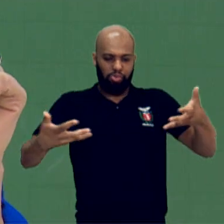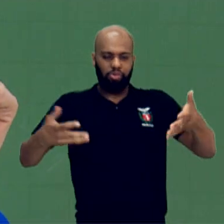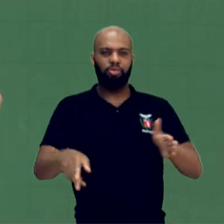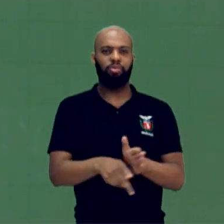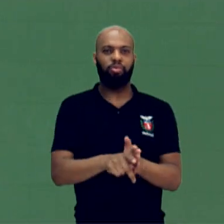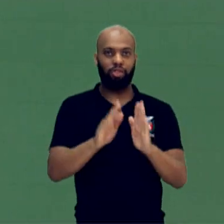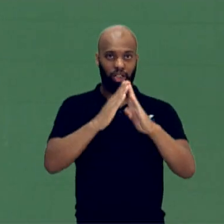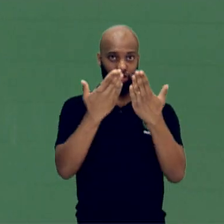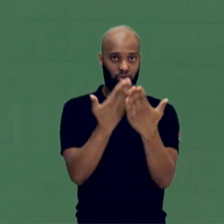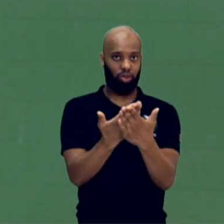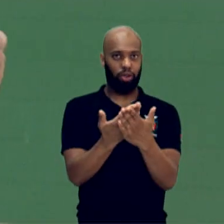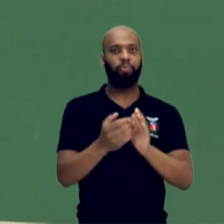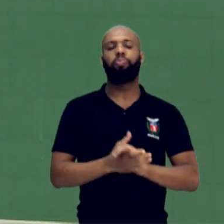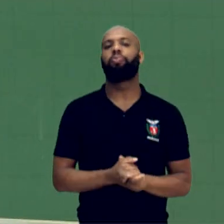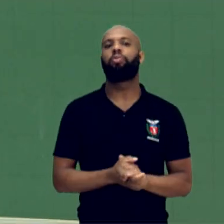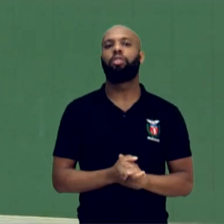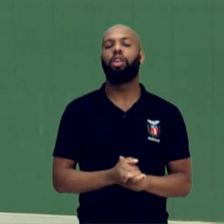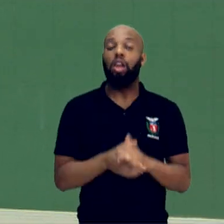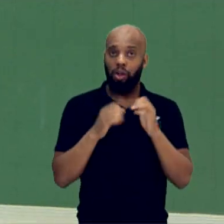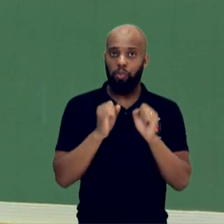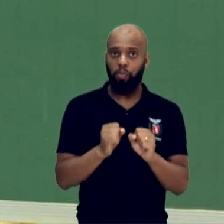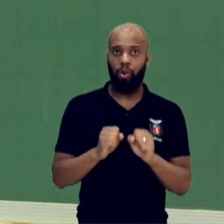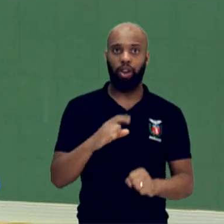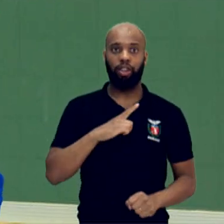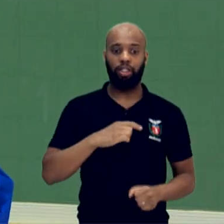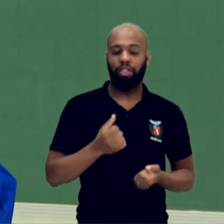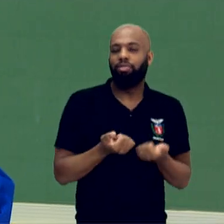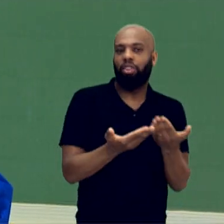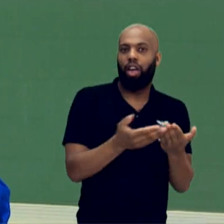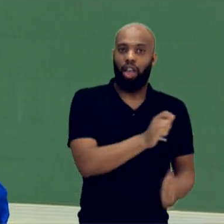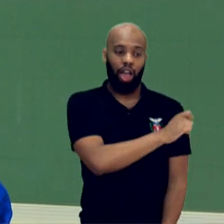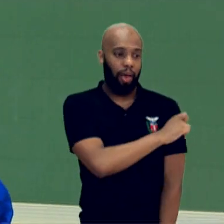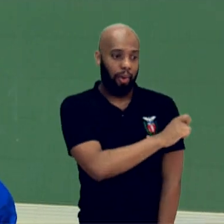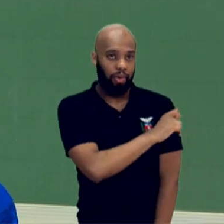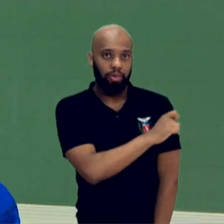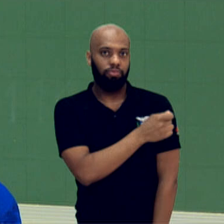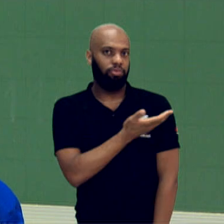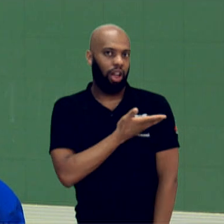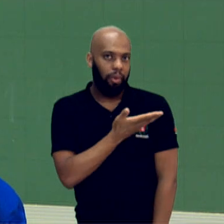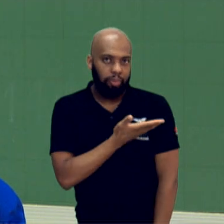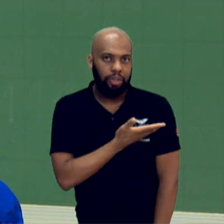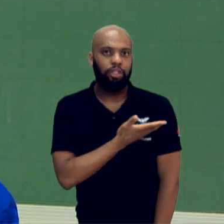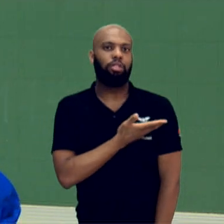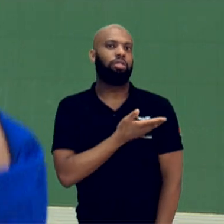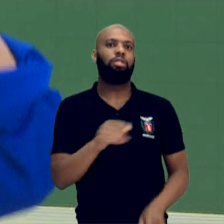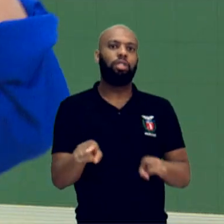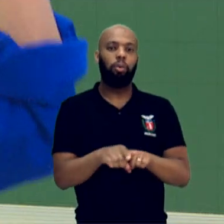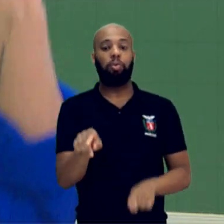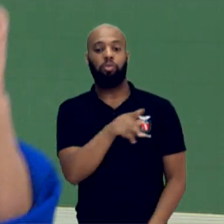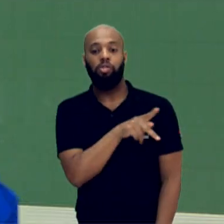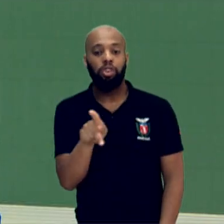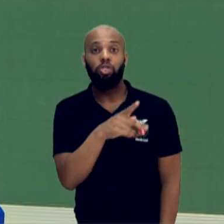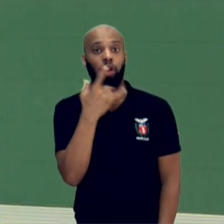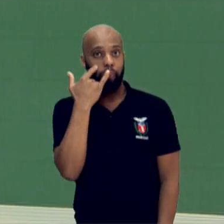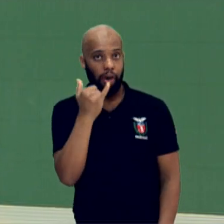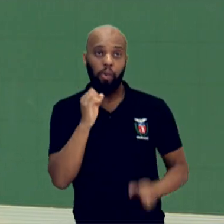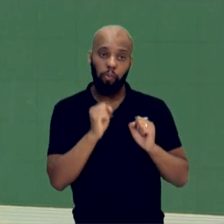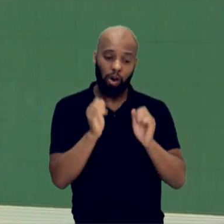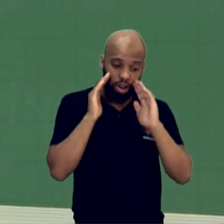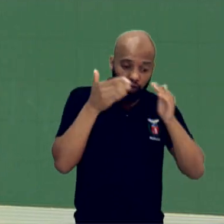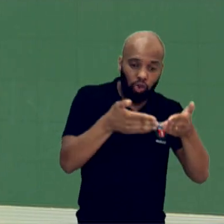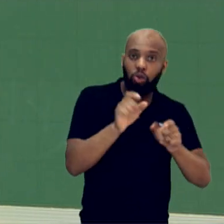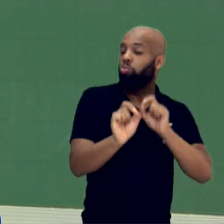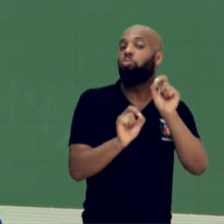assim? Então pode ser para quem? Pode ser para os colegas, pais, professores, pode ser esse